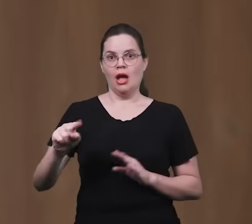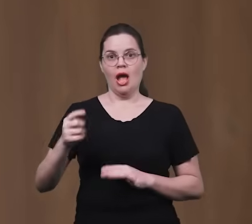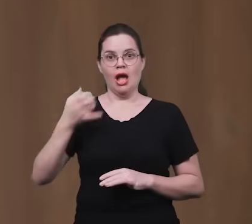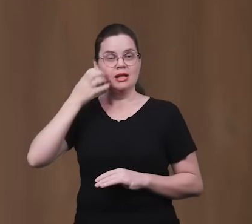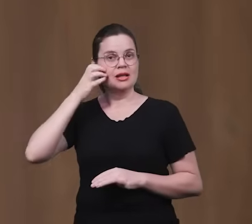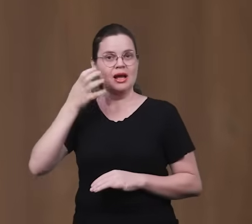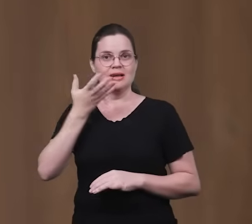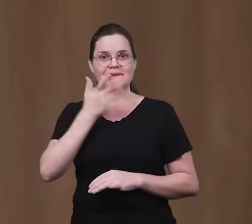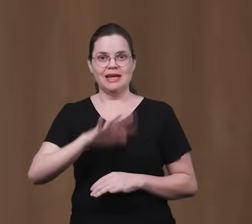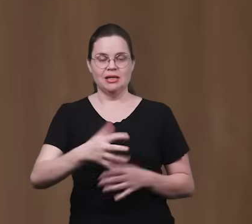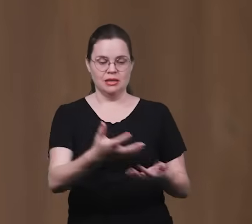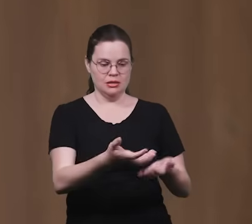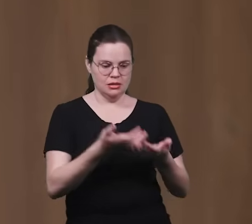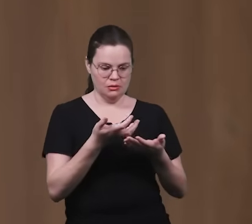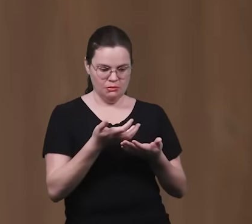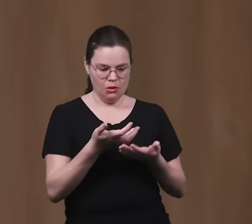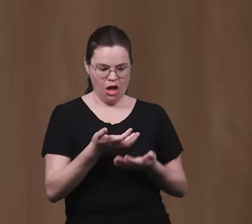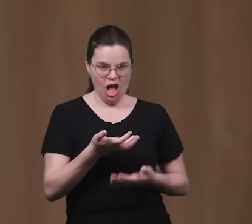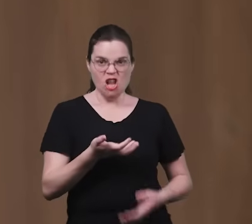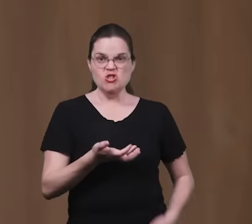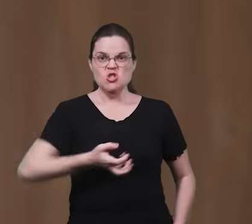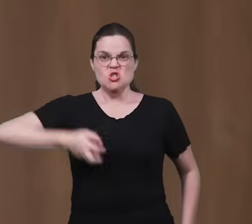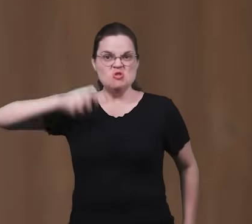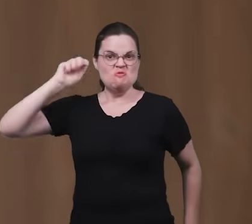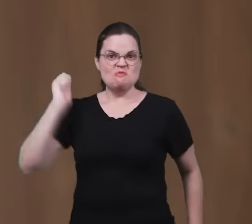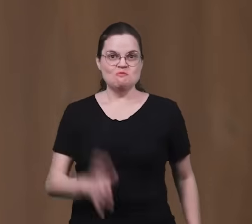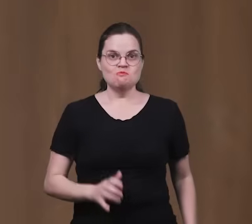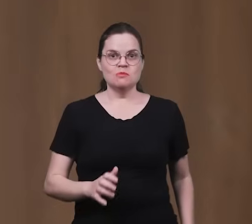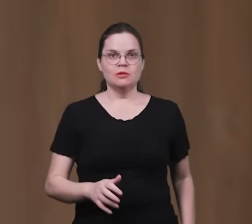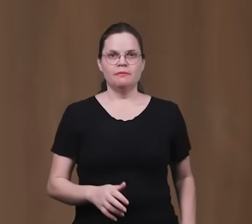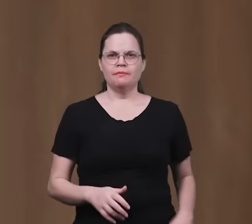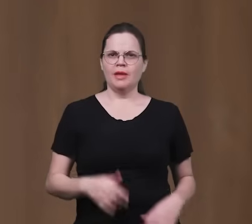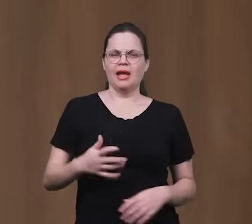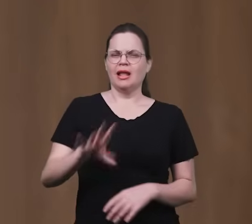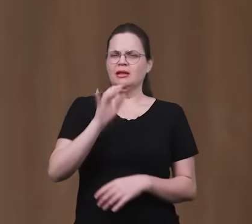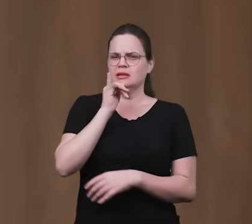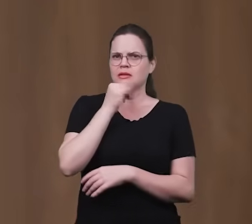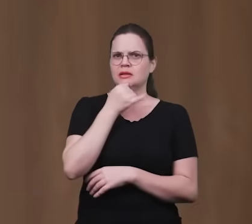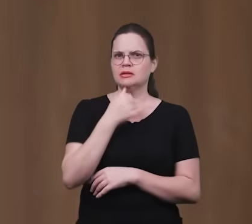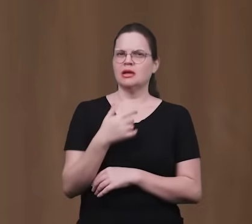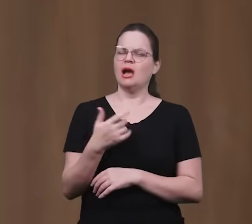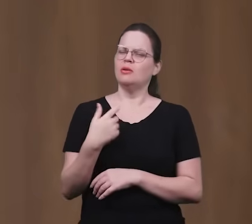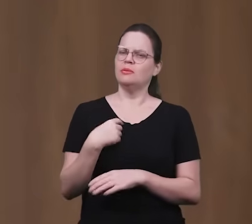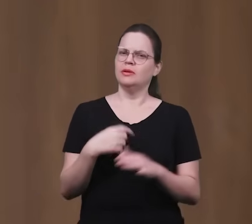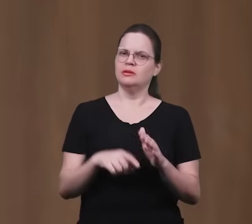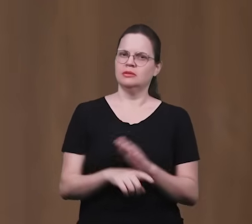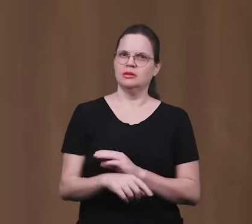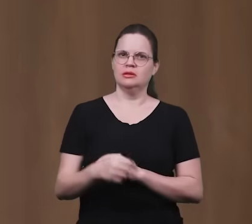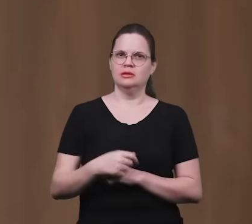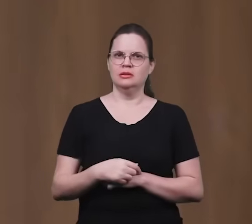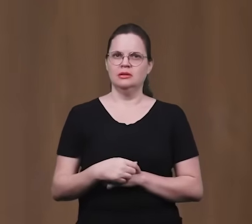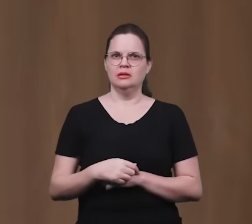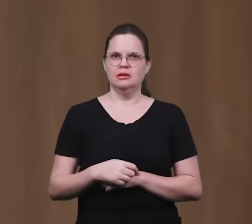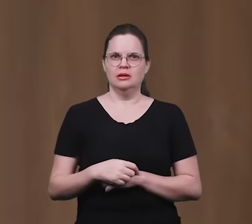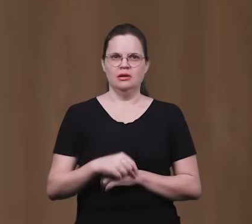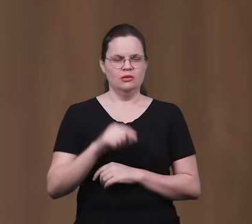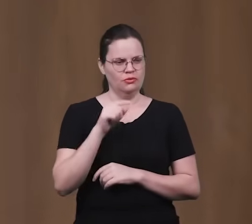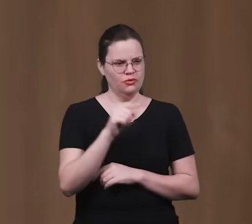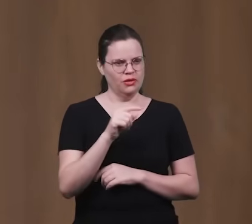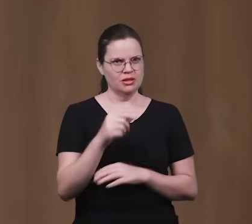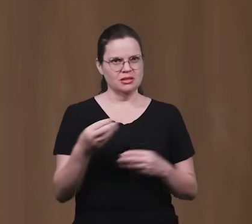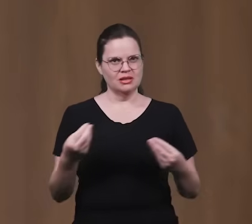quebrou. E ela ali lamentando, conversando comigo, falando, e eu falei, uai, mas você deu um telefone tão caro assim para uma